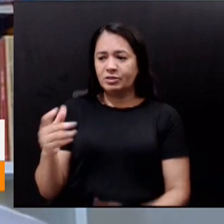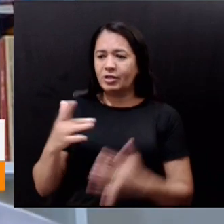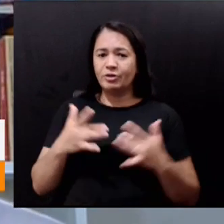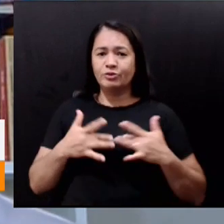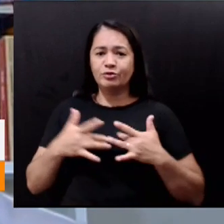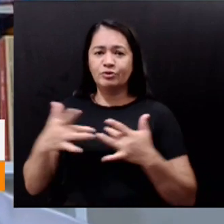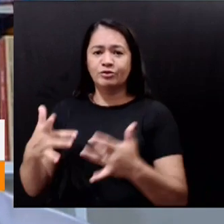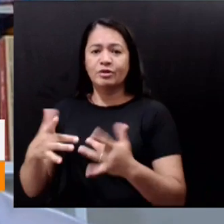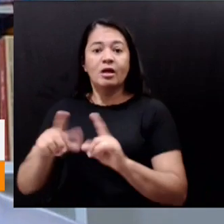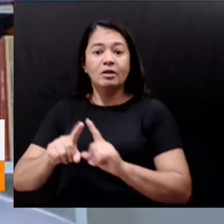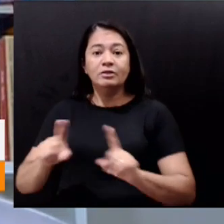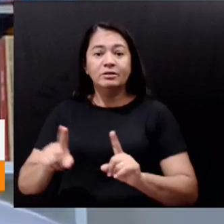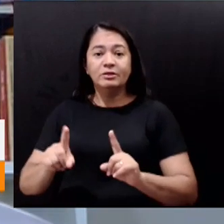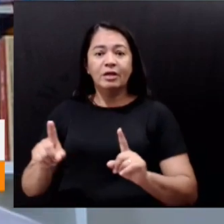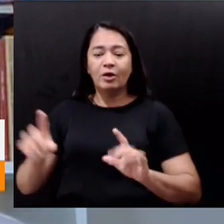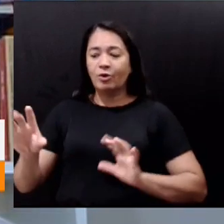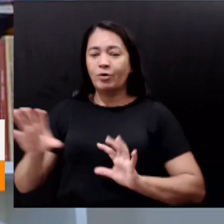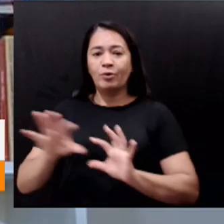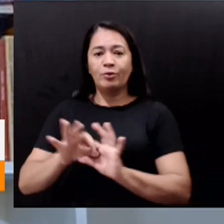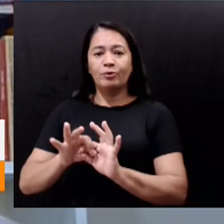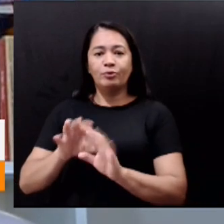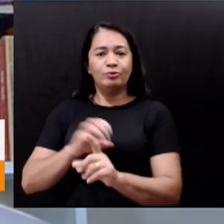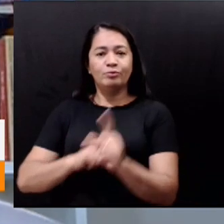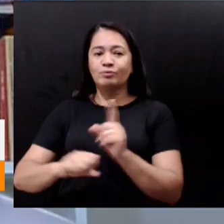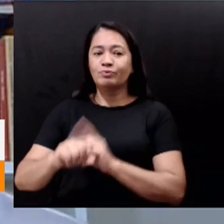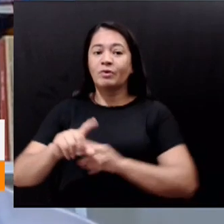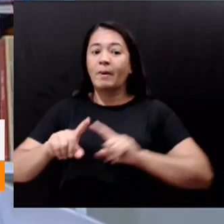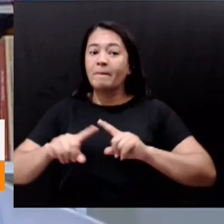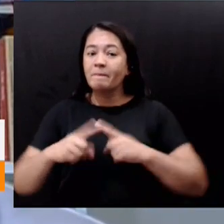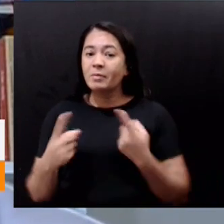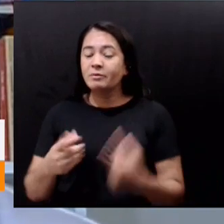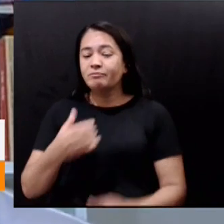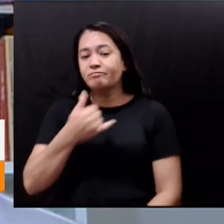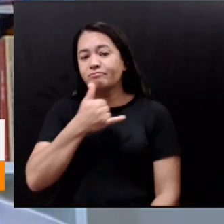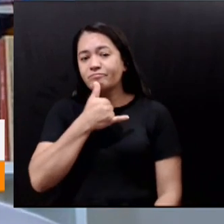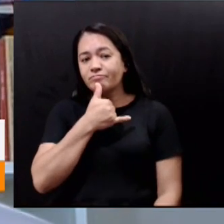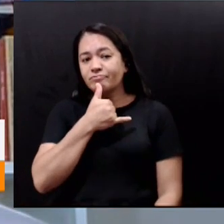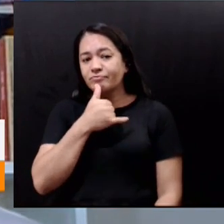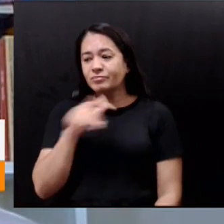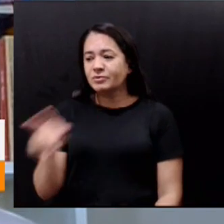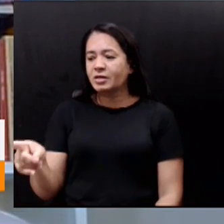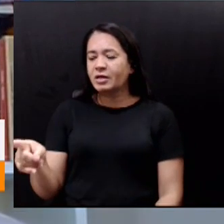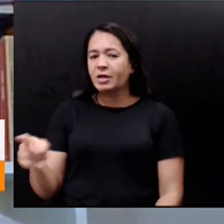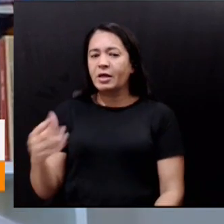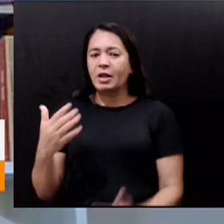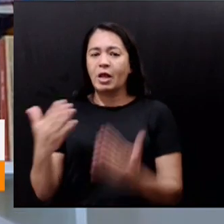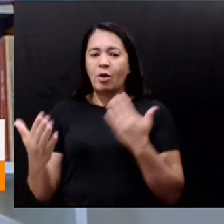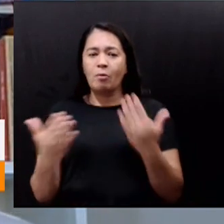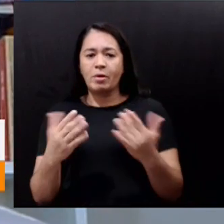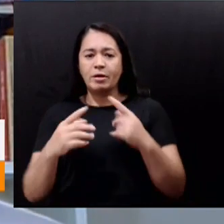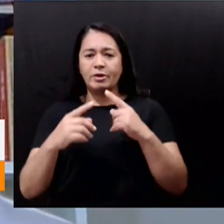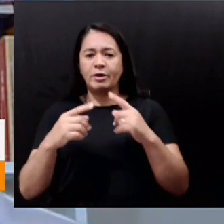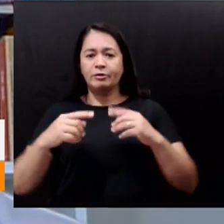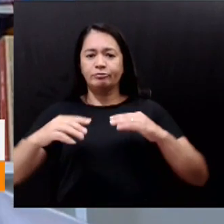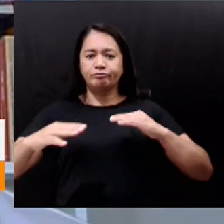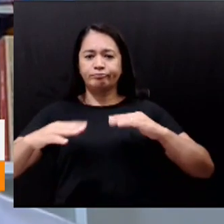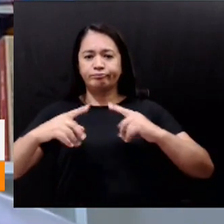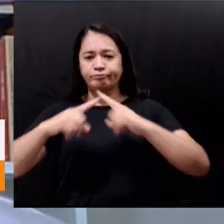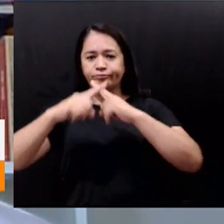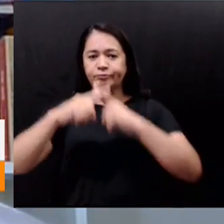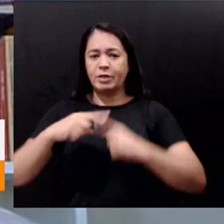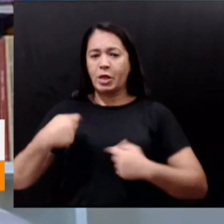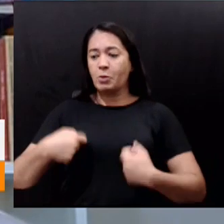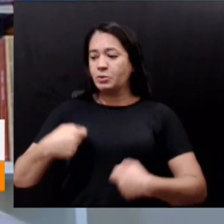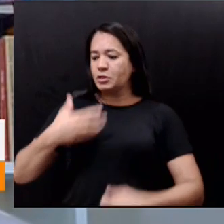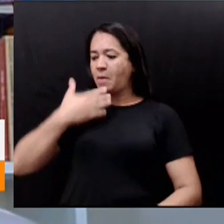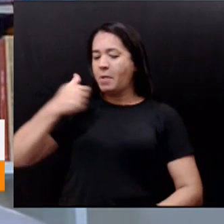laço social, mas, infelizmente, como um competidor seu. Eu tenho que ser melhor que o meu vizinho, eu tenho que